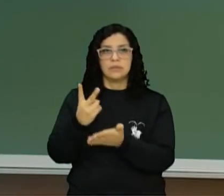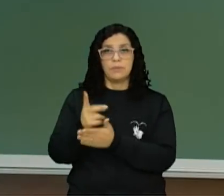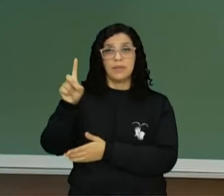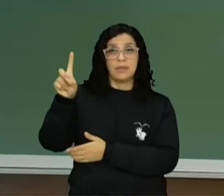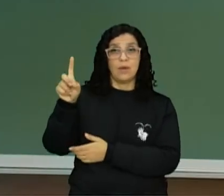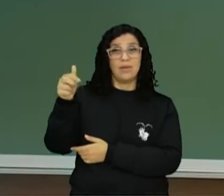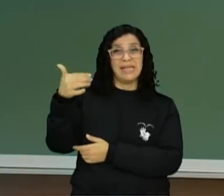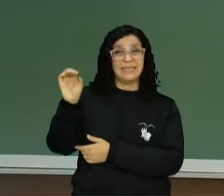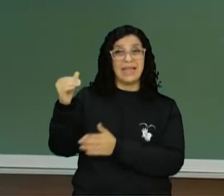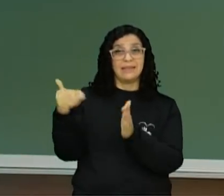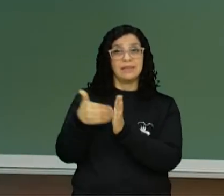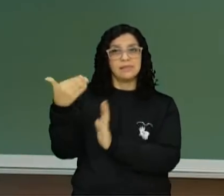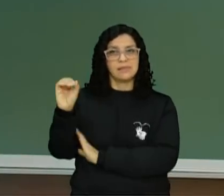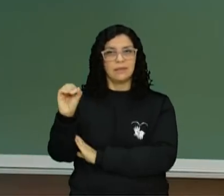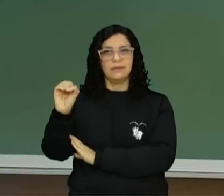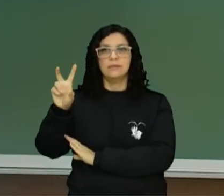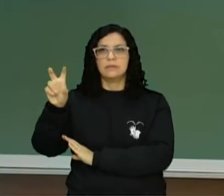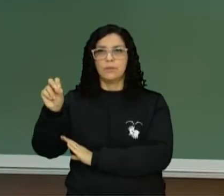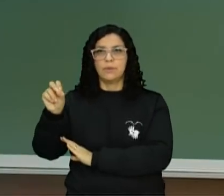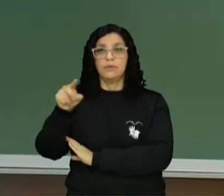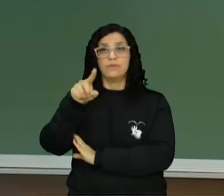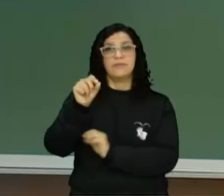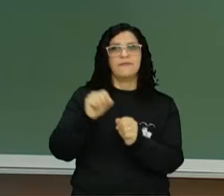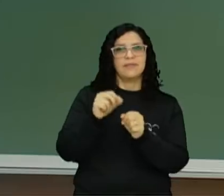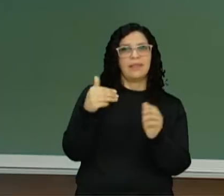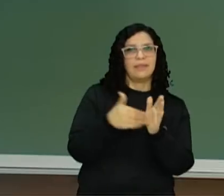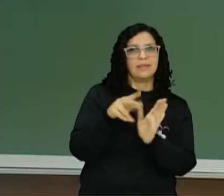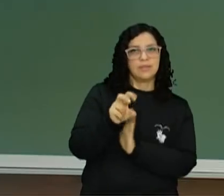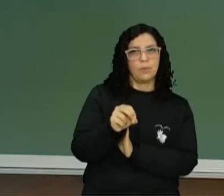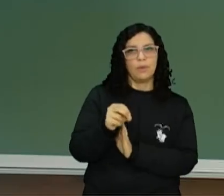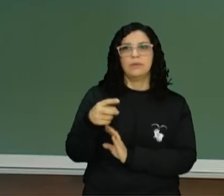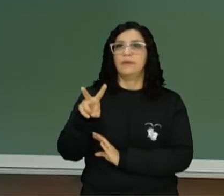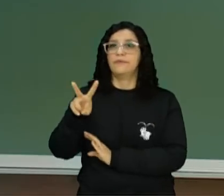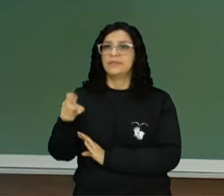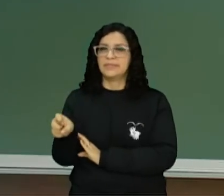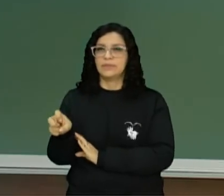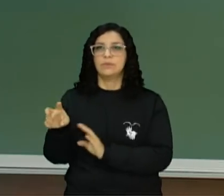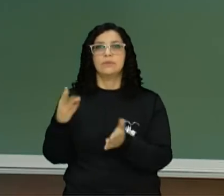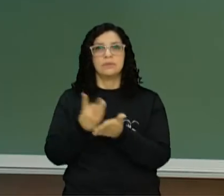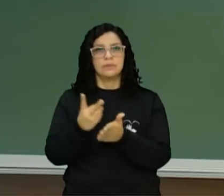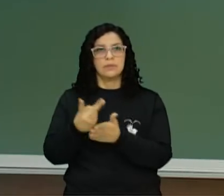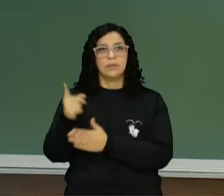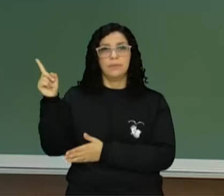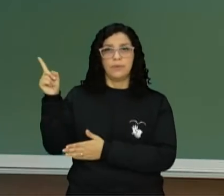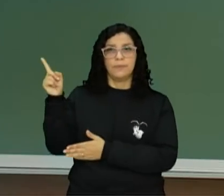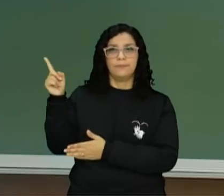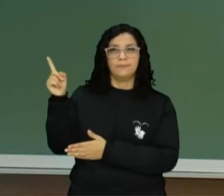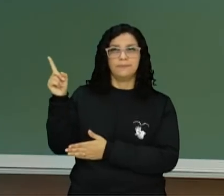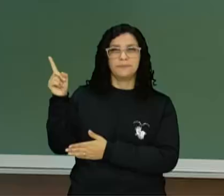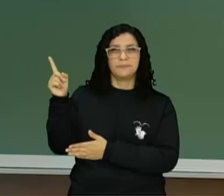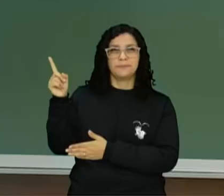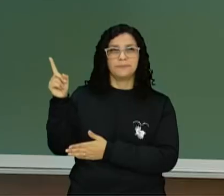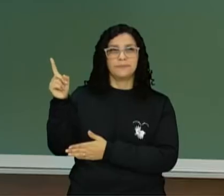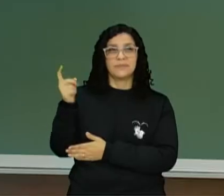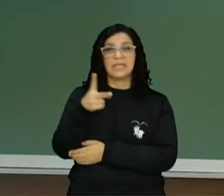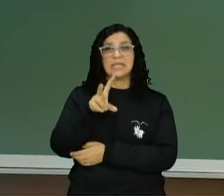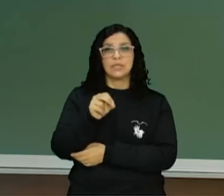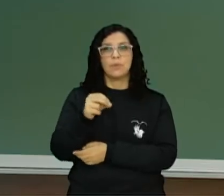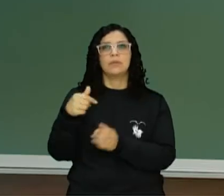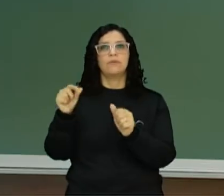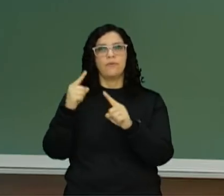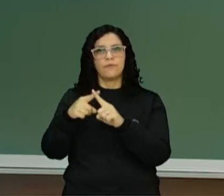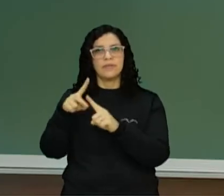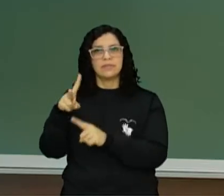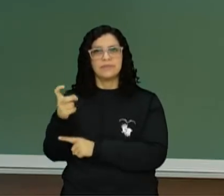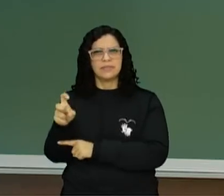por 50, você multiplicou por 25. Se a PA tem 100 termos, eu multiplico por 50. Se a PA tem 50 termos,